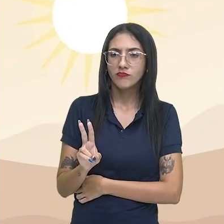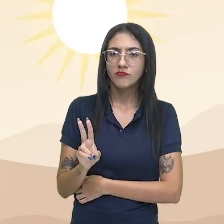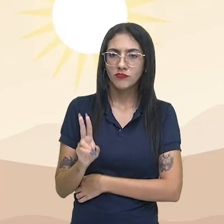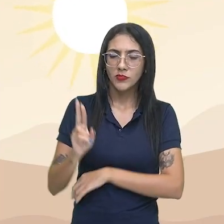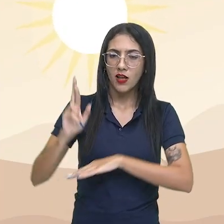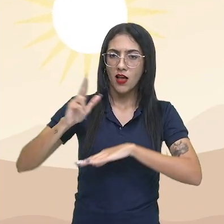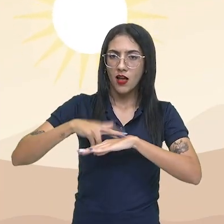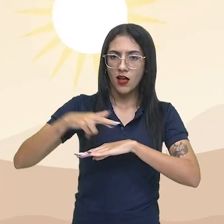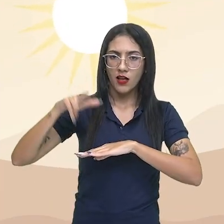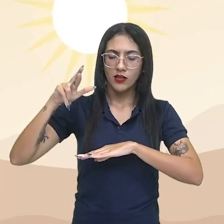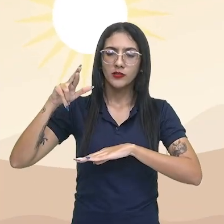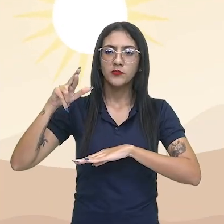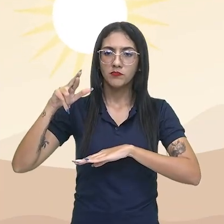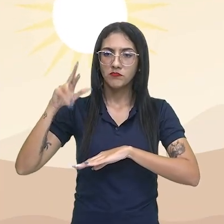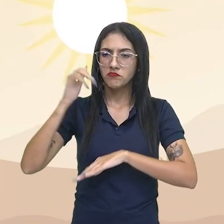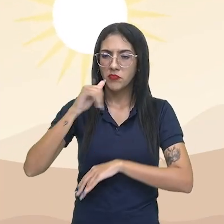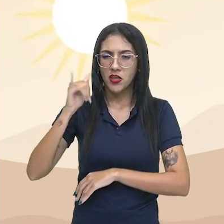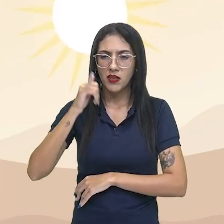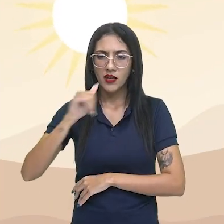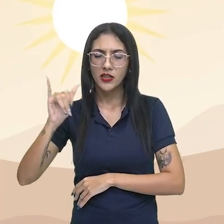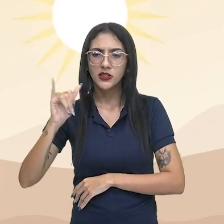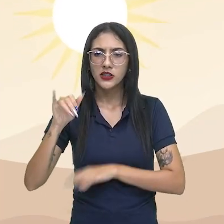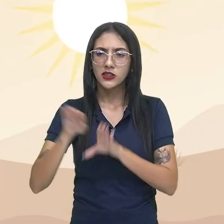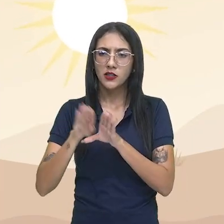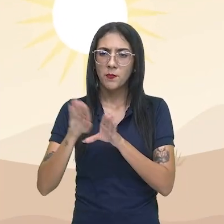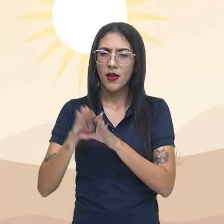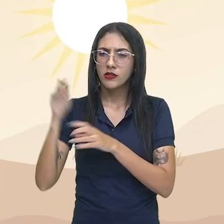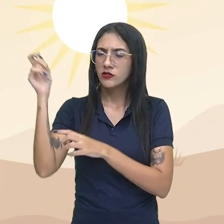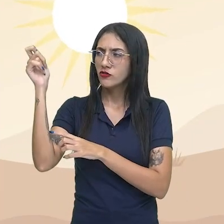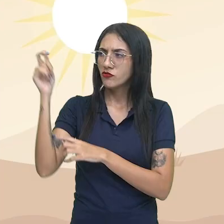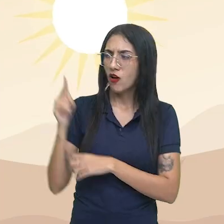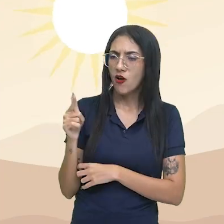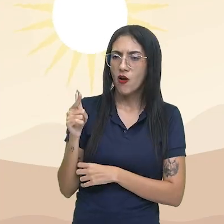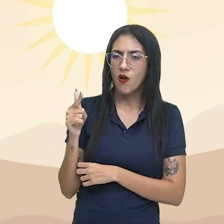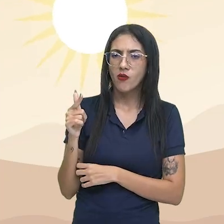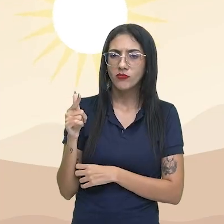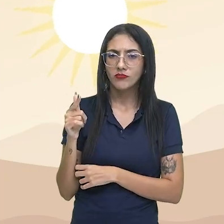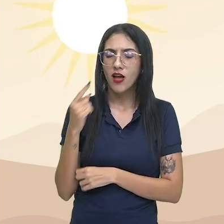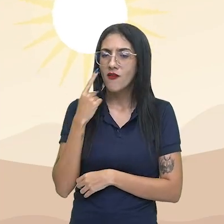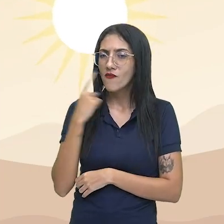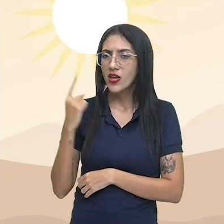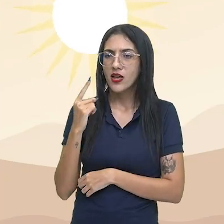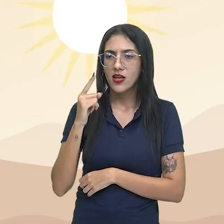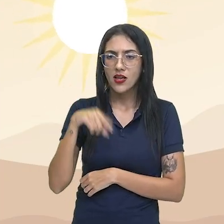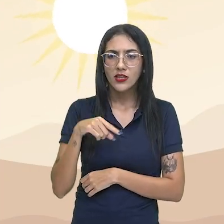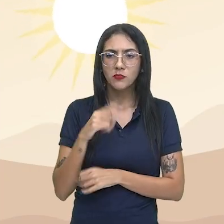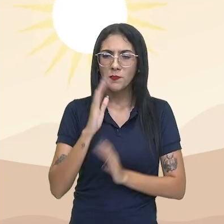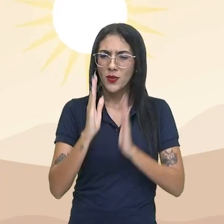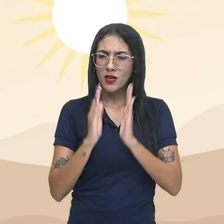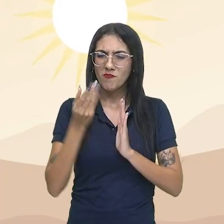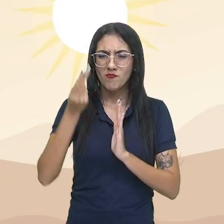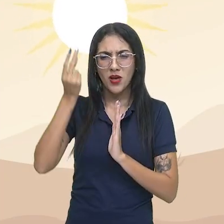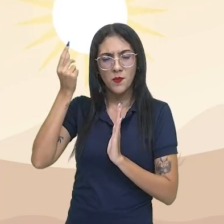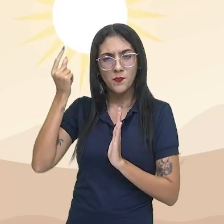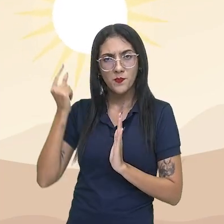ambiente inóspito daquele momento, né, da Terra